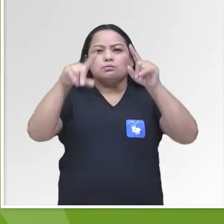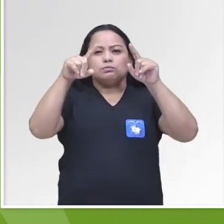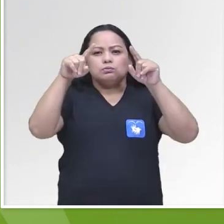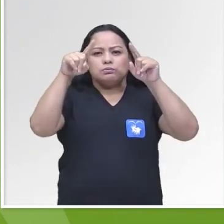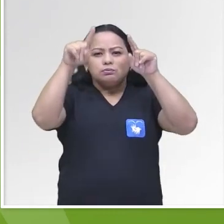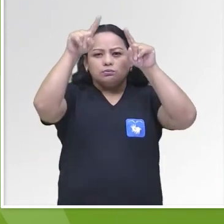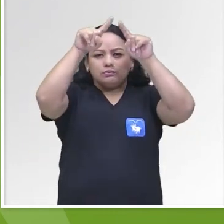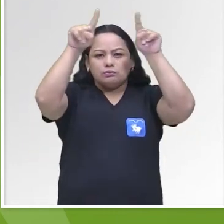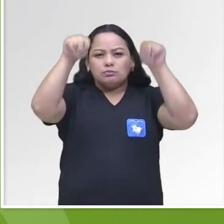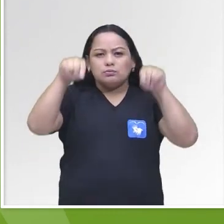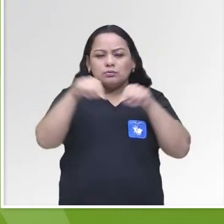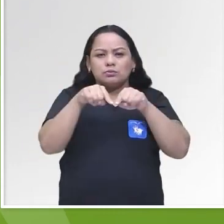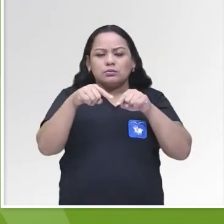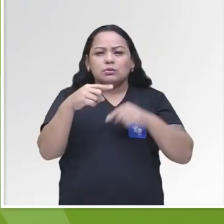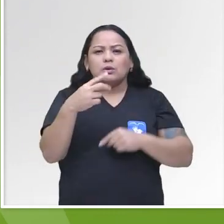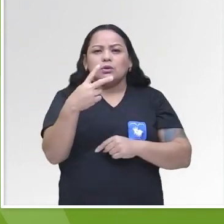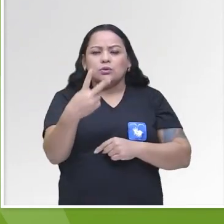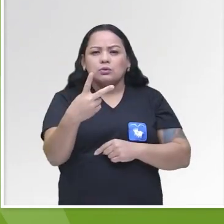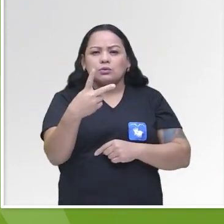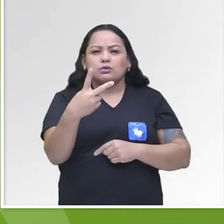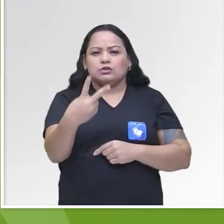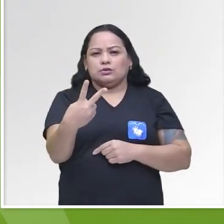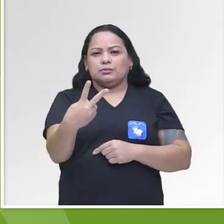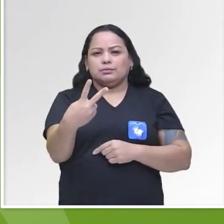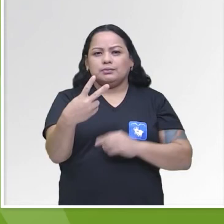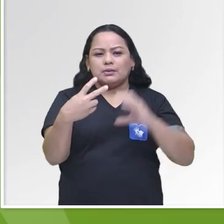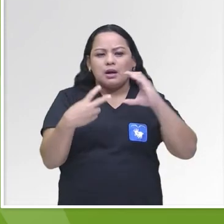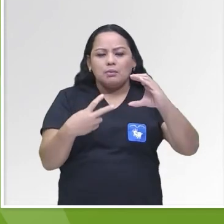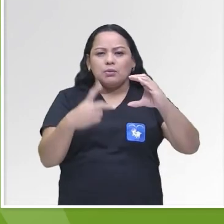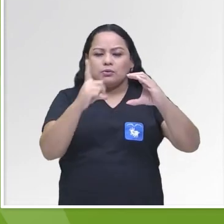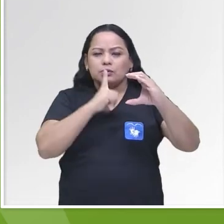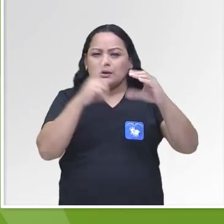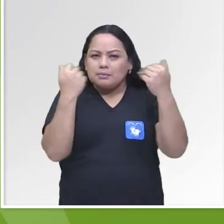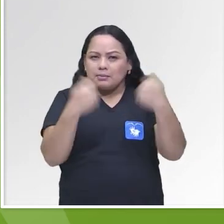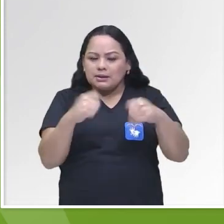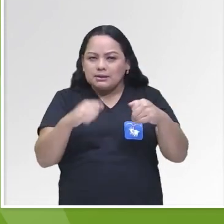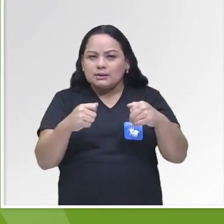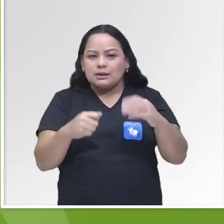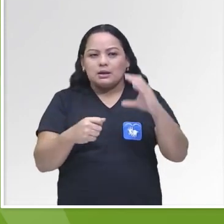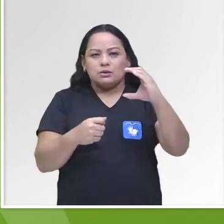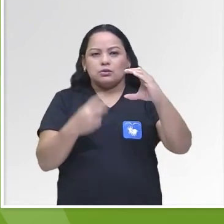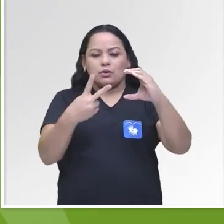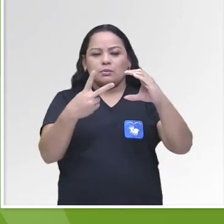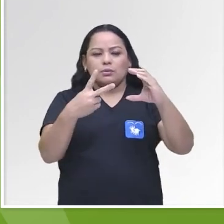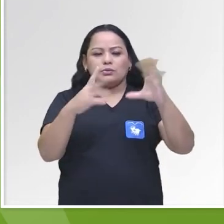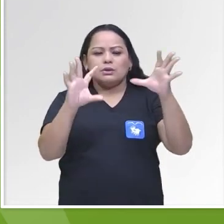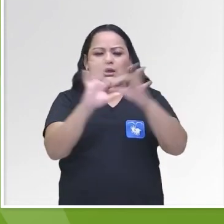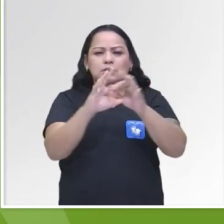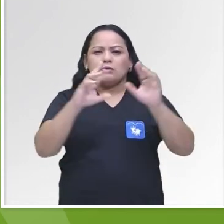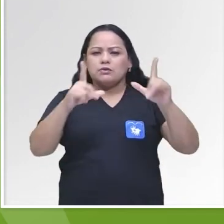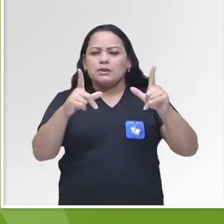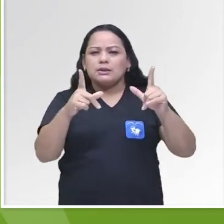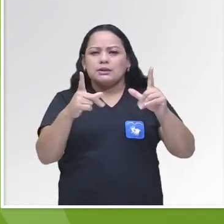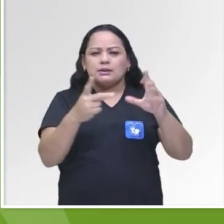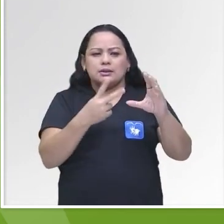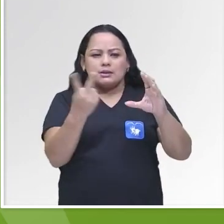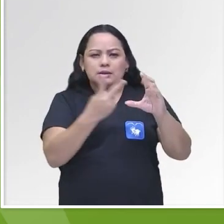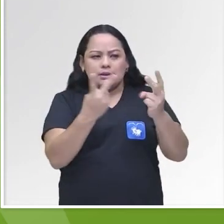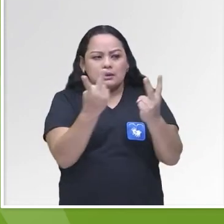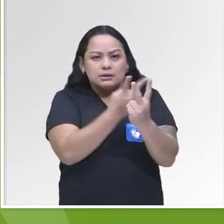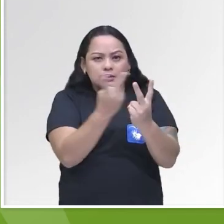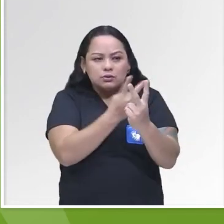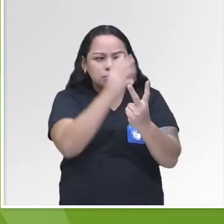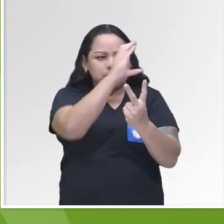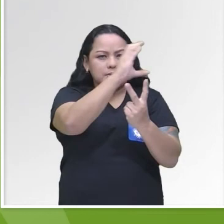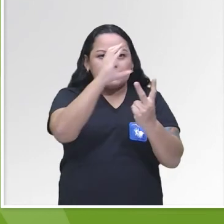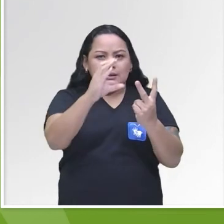pelo menos 2 carbonos que tenham ligantes diferentes, tá bom? Então, vamos analisar